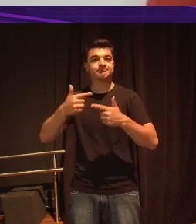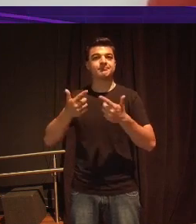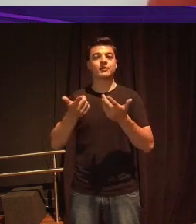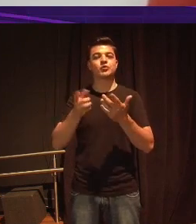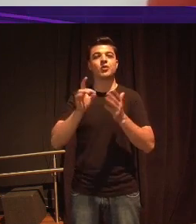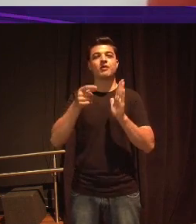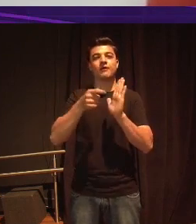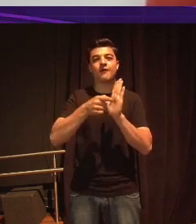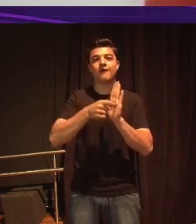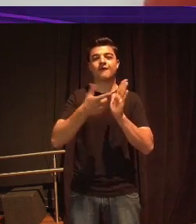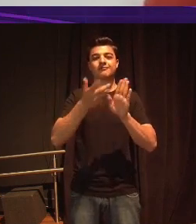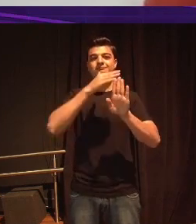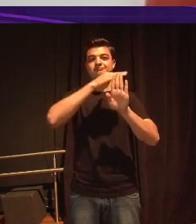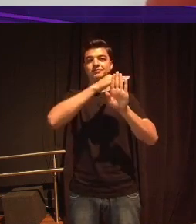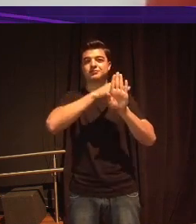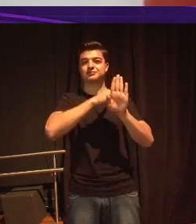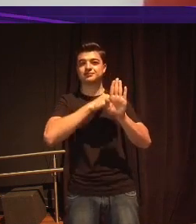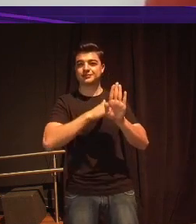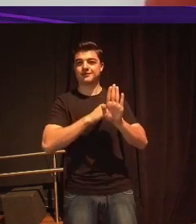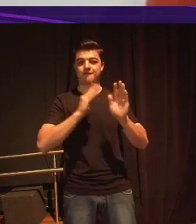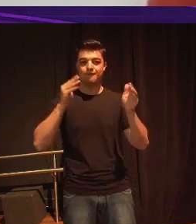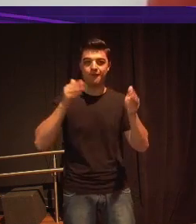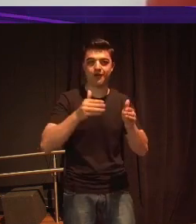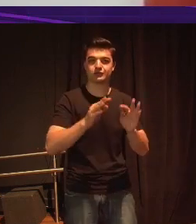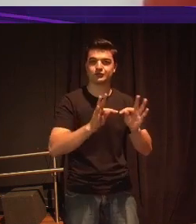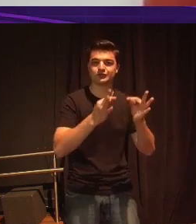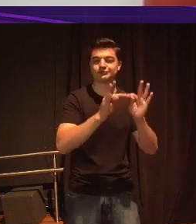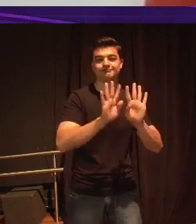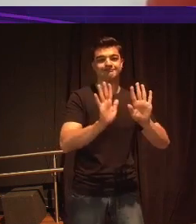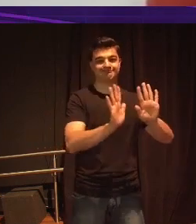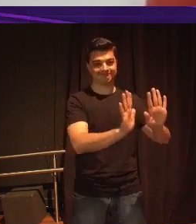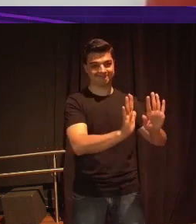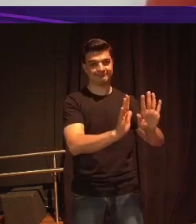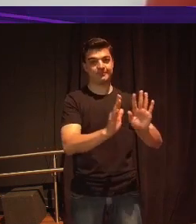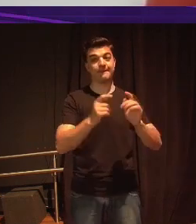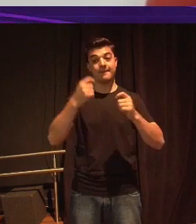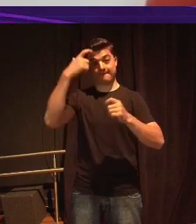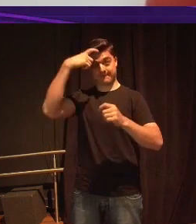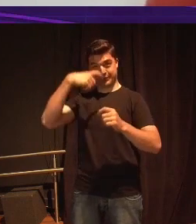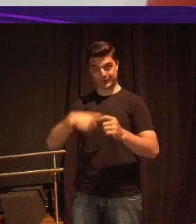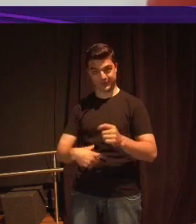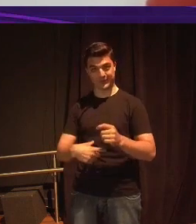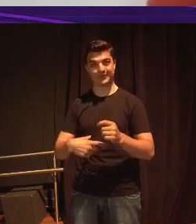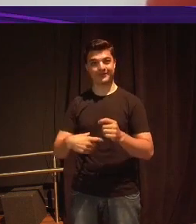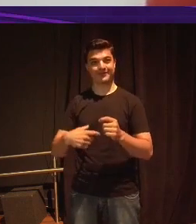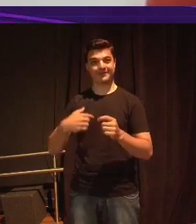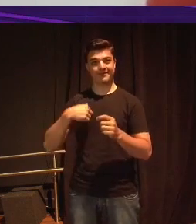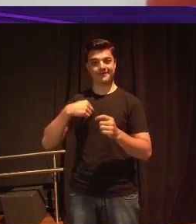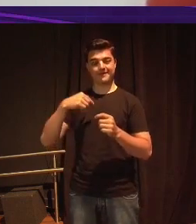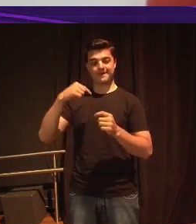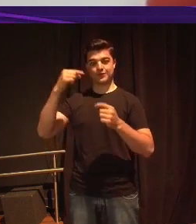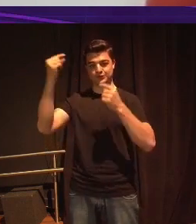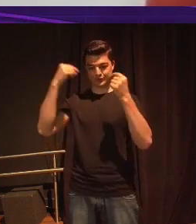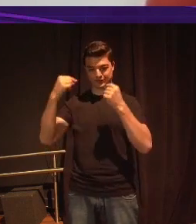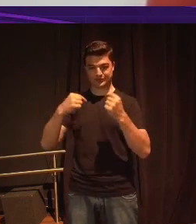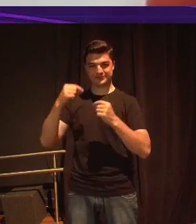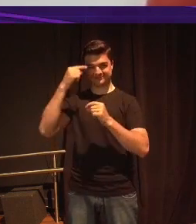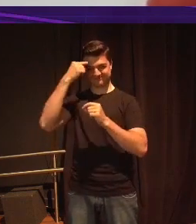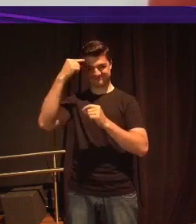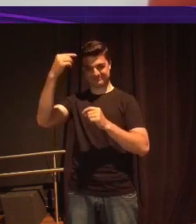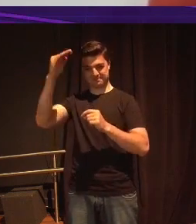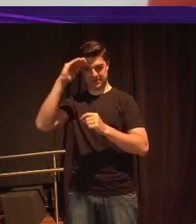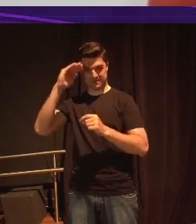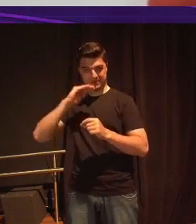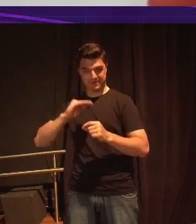mas eu brinco que o peopleware é a parte mais importante aí para que todo o resto aconteça, né? Então, falando um pouco